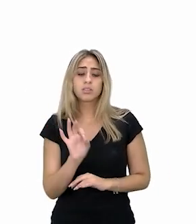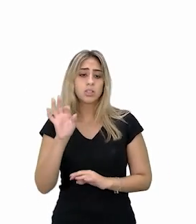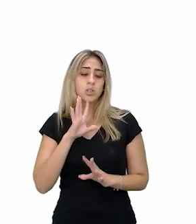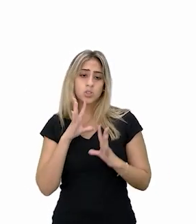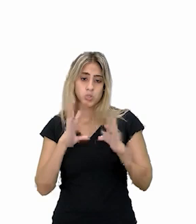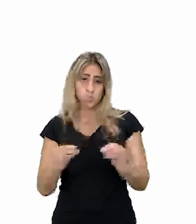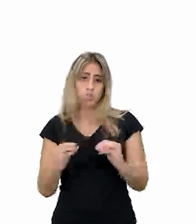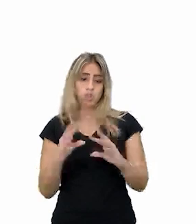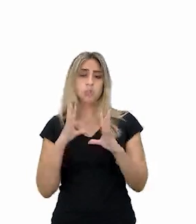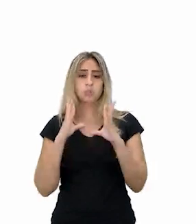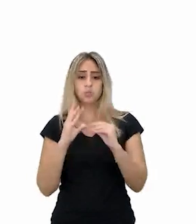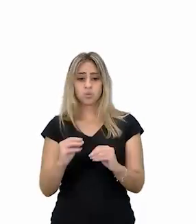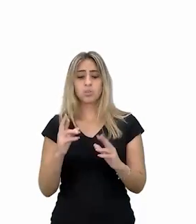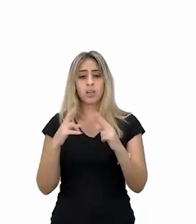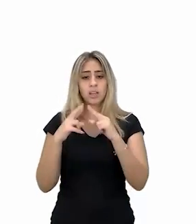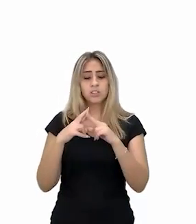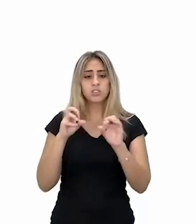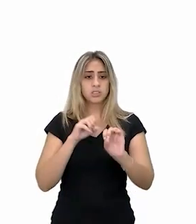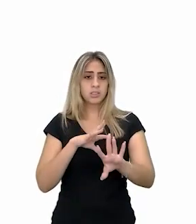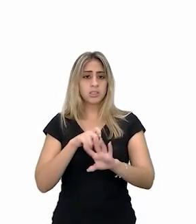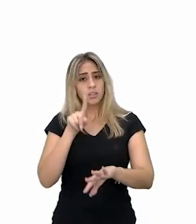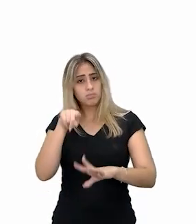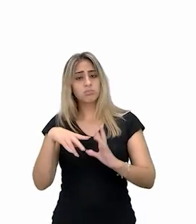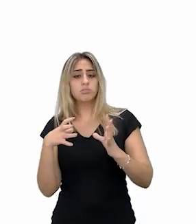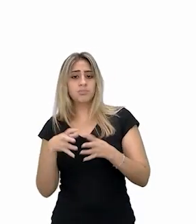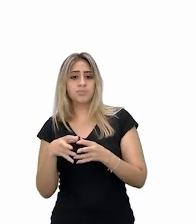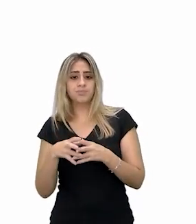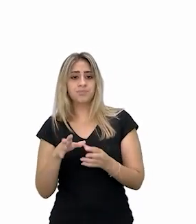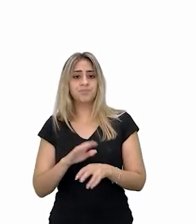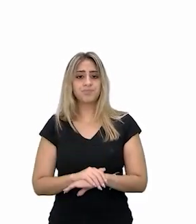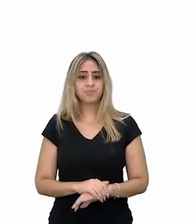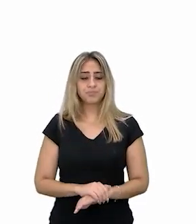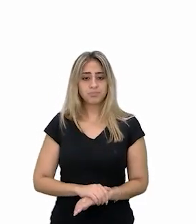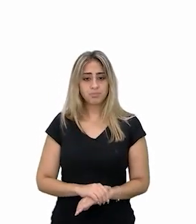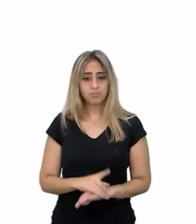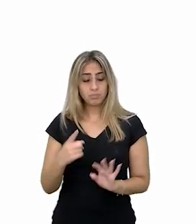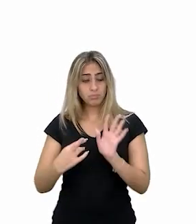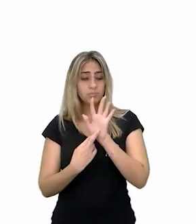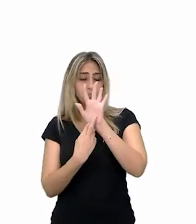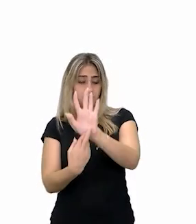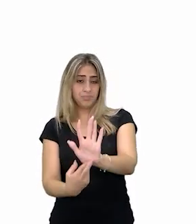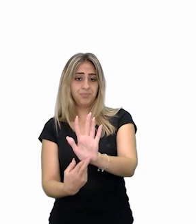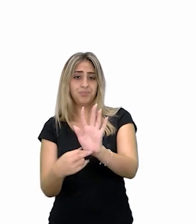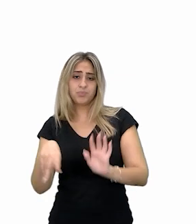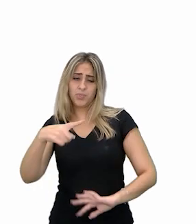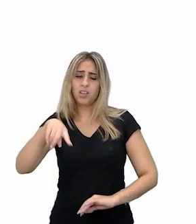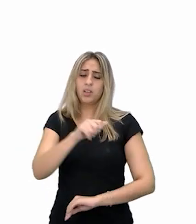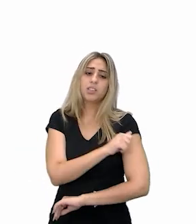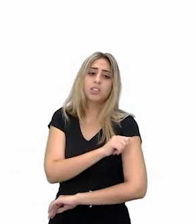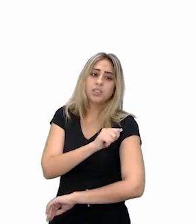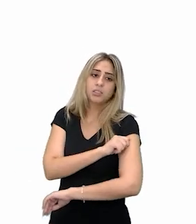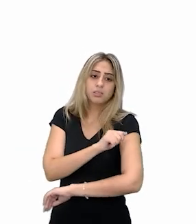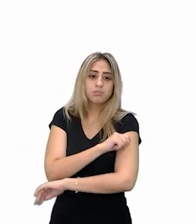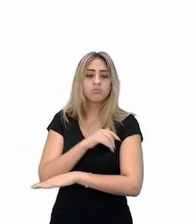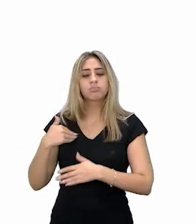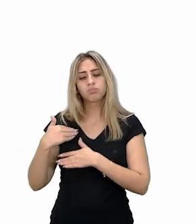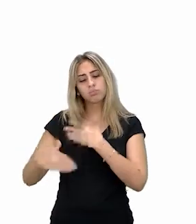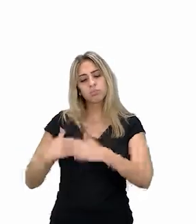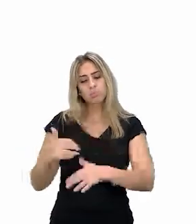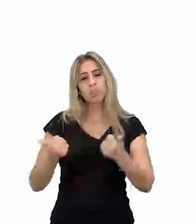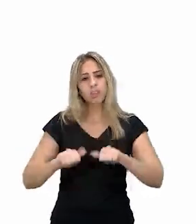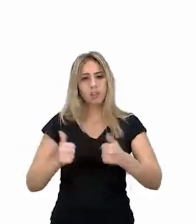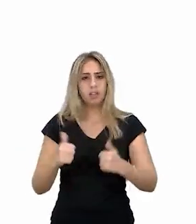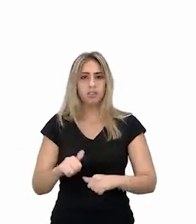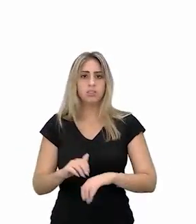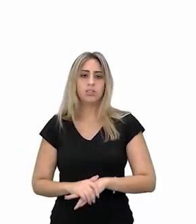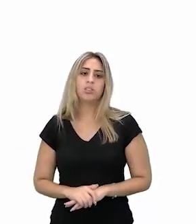global de toda a rede de ensino. Ela vai ser global, ela vai representar os alunos que desenvolveram a avaliação,